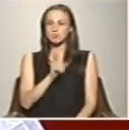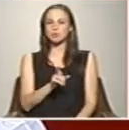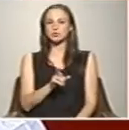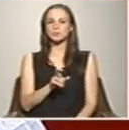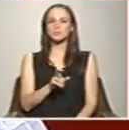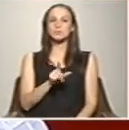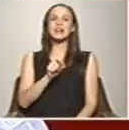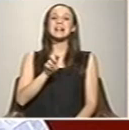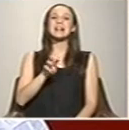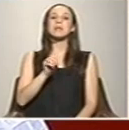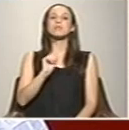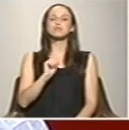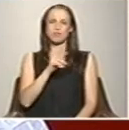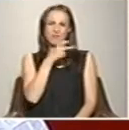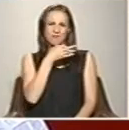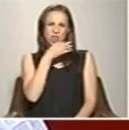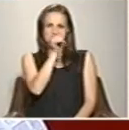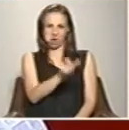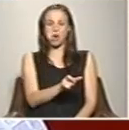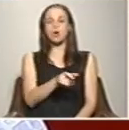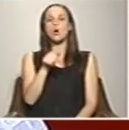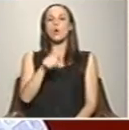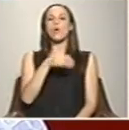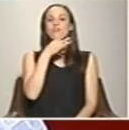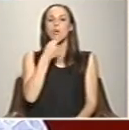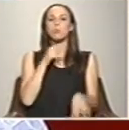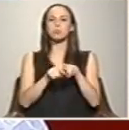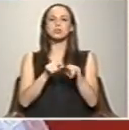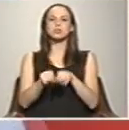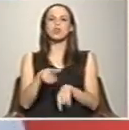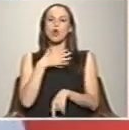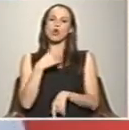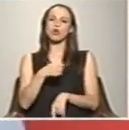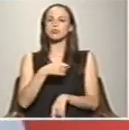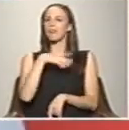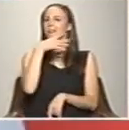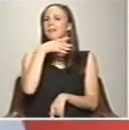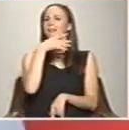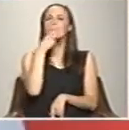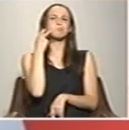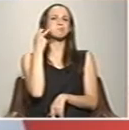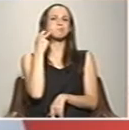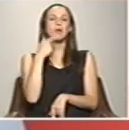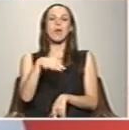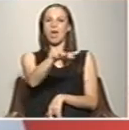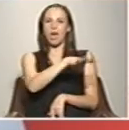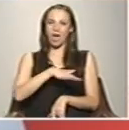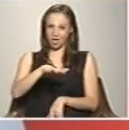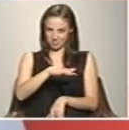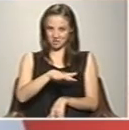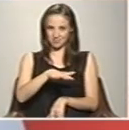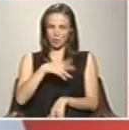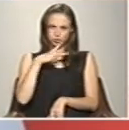Lemos. De facto, quando se fala hoje, os políticos gostam de falar, porque enche a boca, a coesão territorial, a